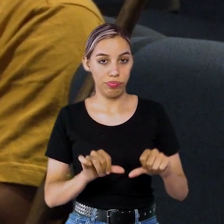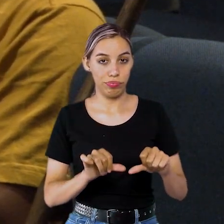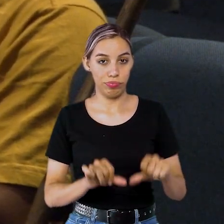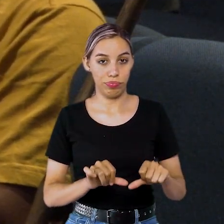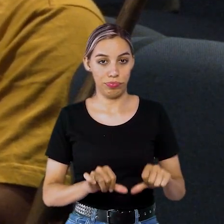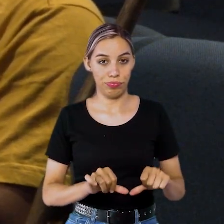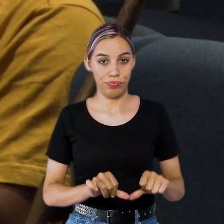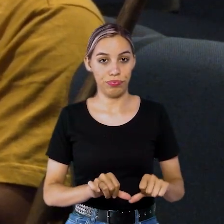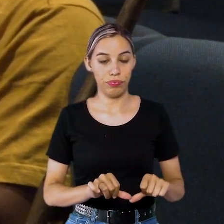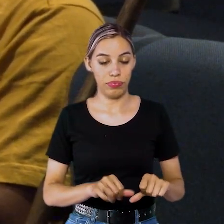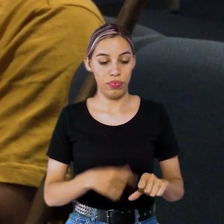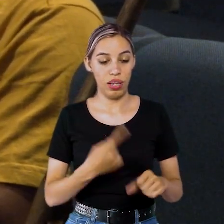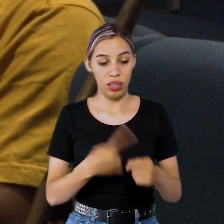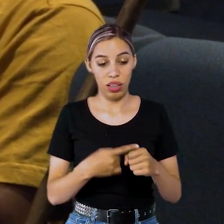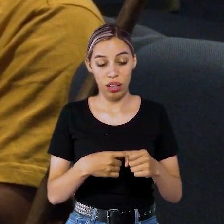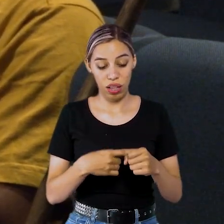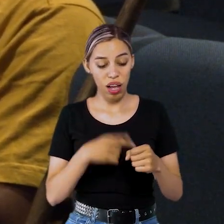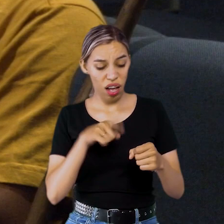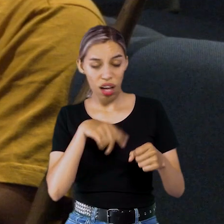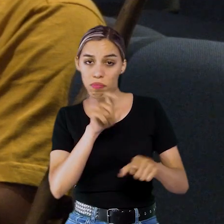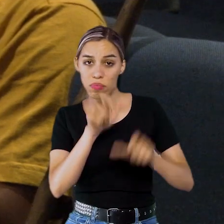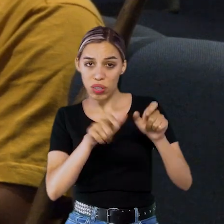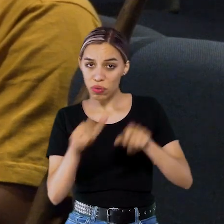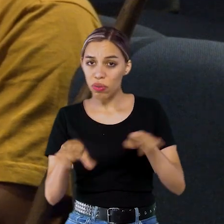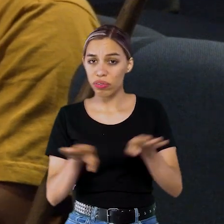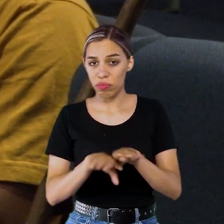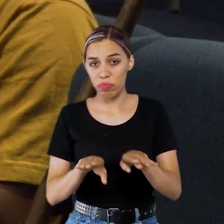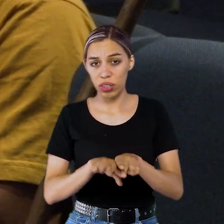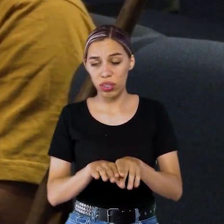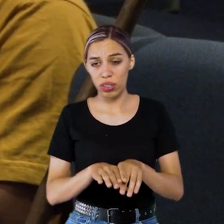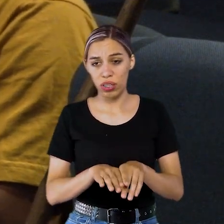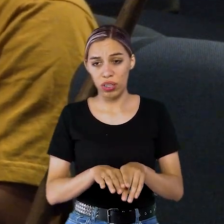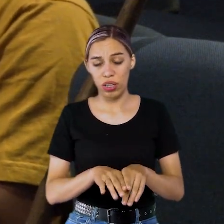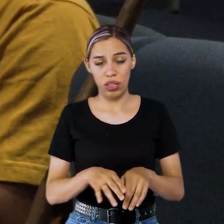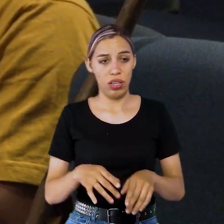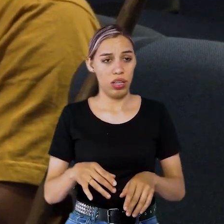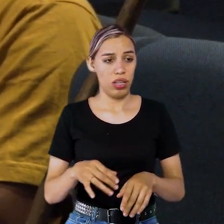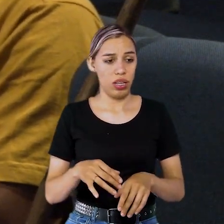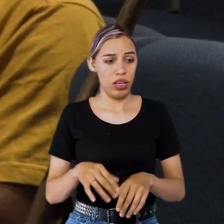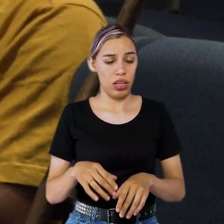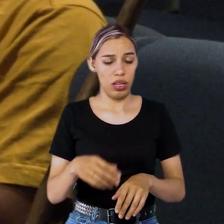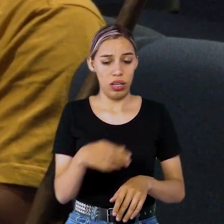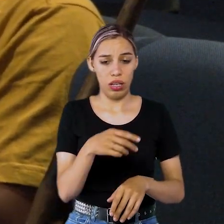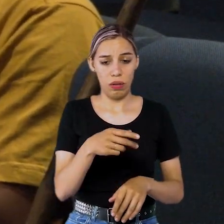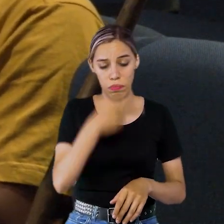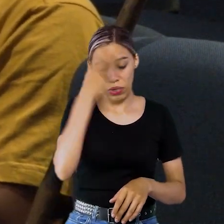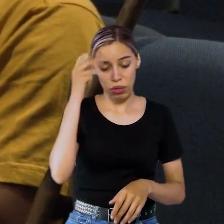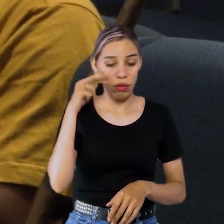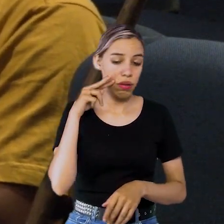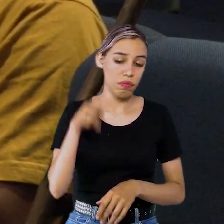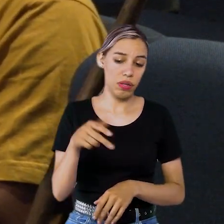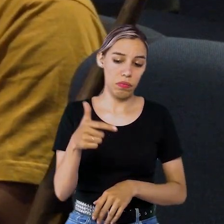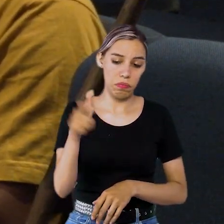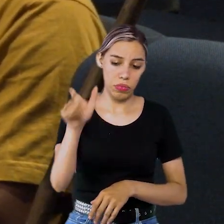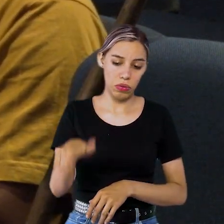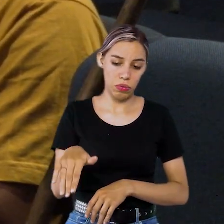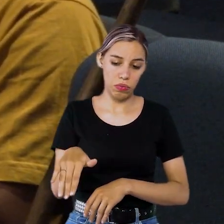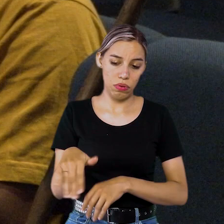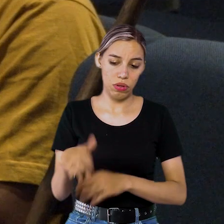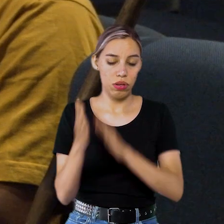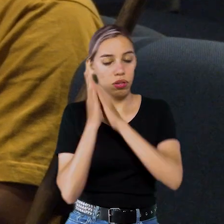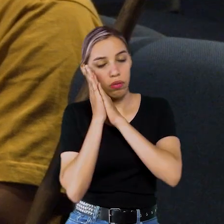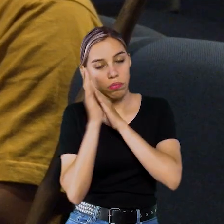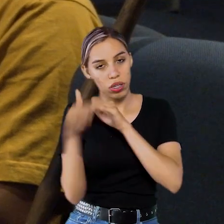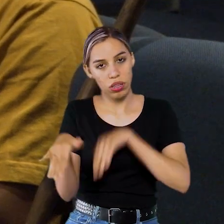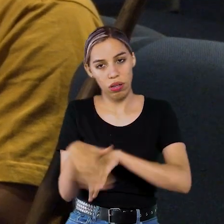A cidade também são as pessoas. E as pessoas elas deixam a outra dormir na rua, deixam a outra passar fome.